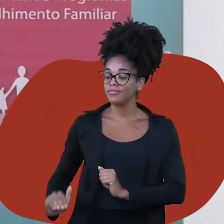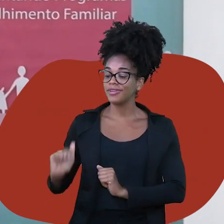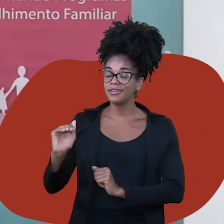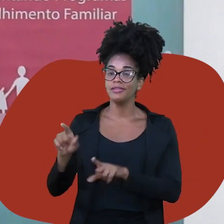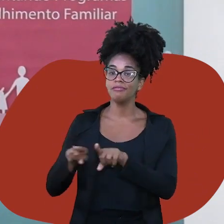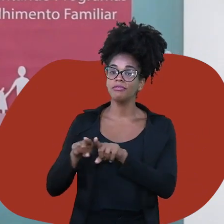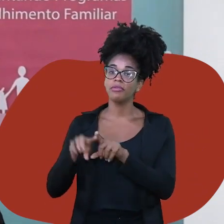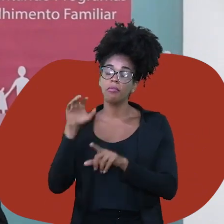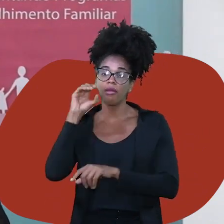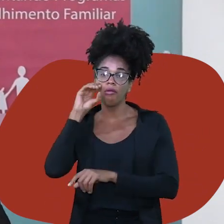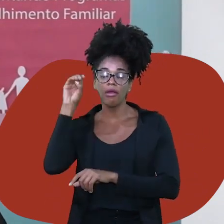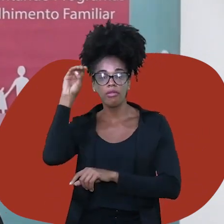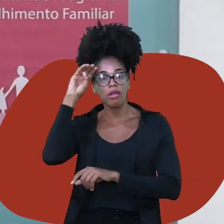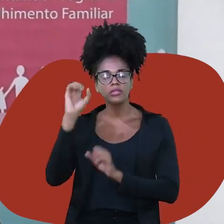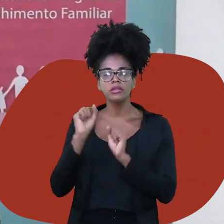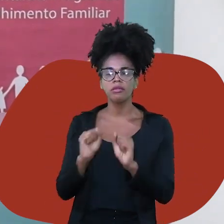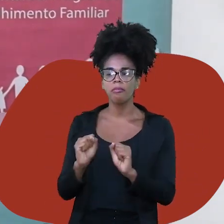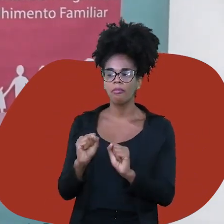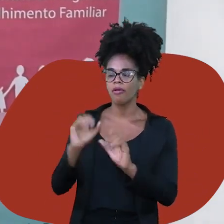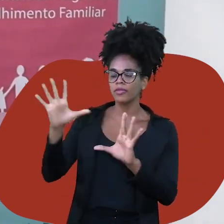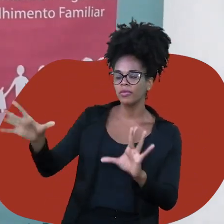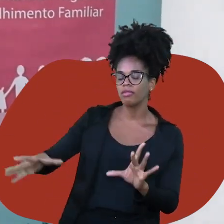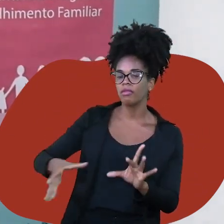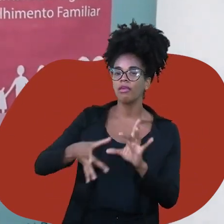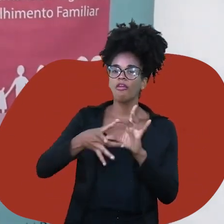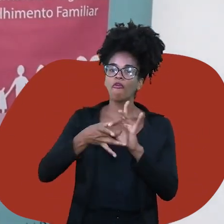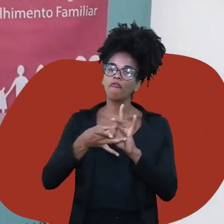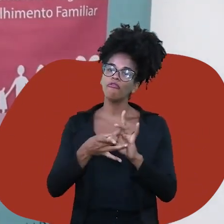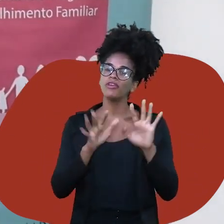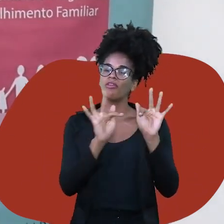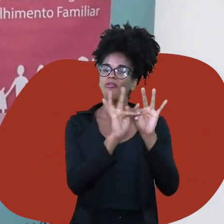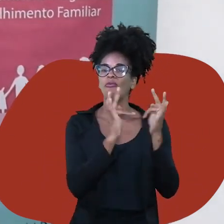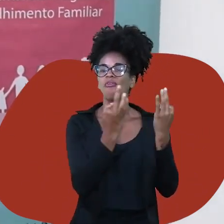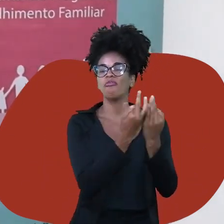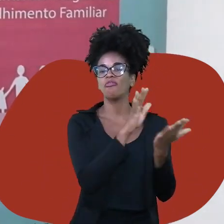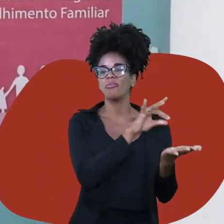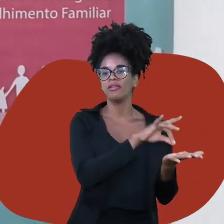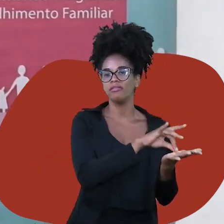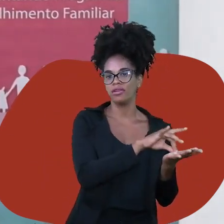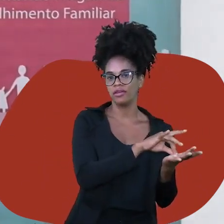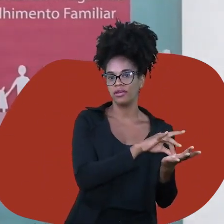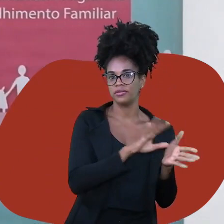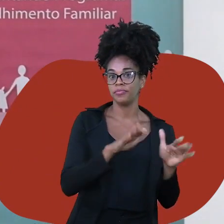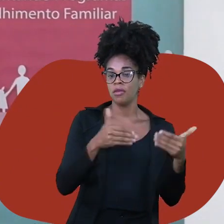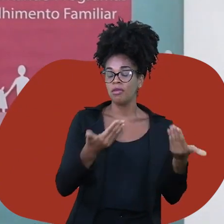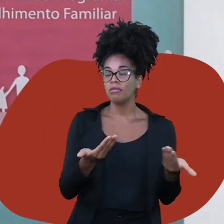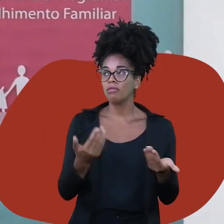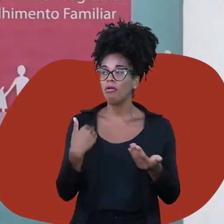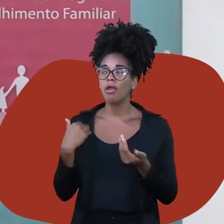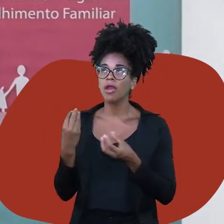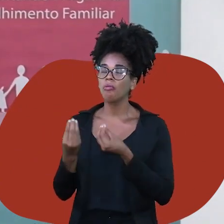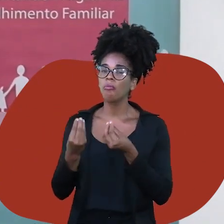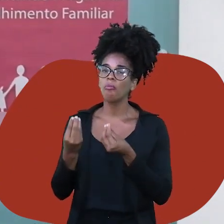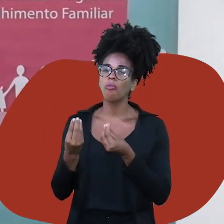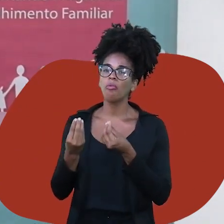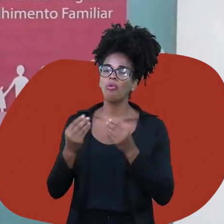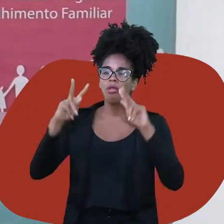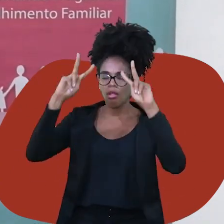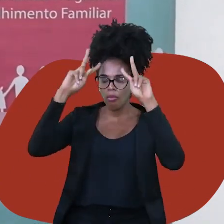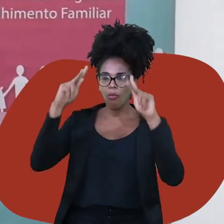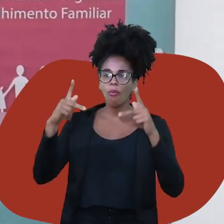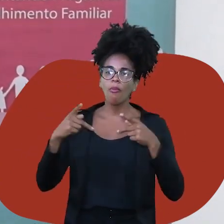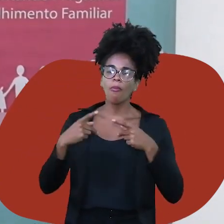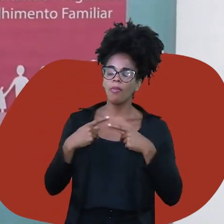ele continue mantendo o entendimento dos laços familiares. Então, é uma forma muito mais humanizada,